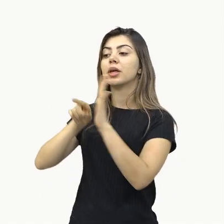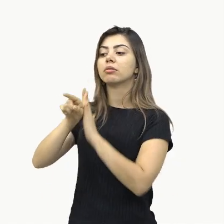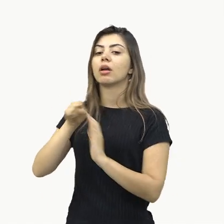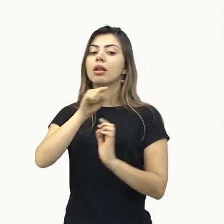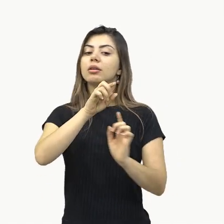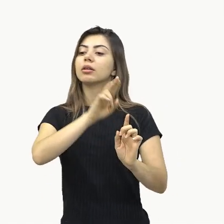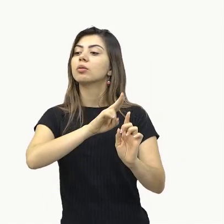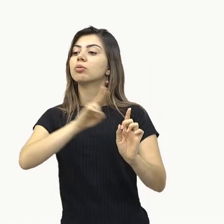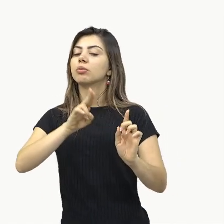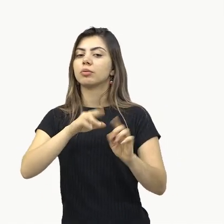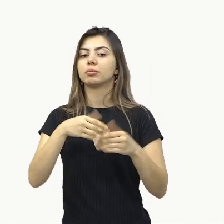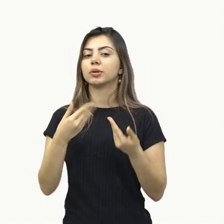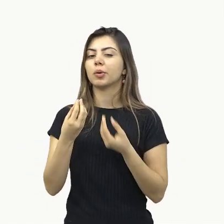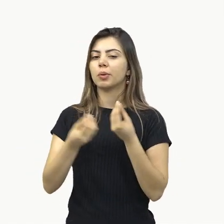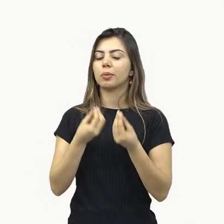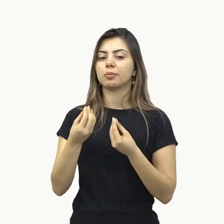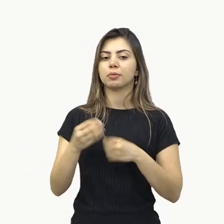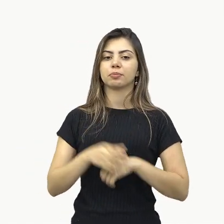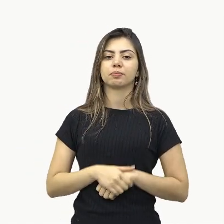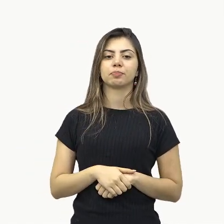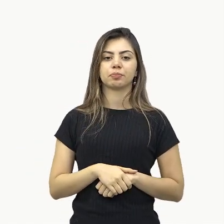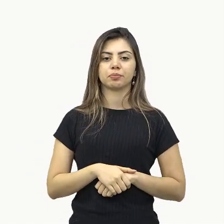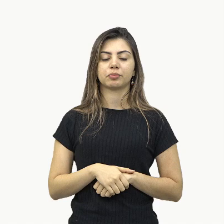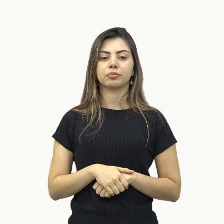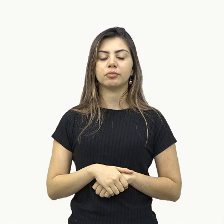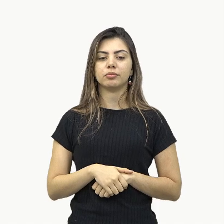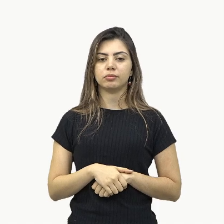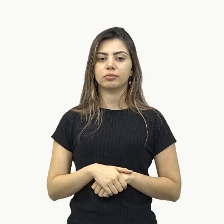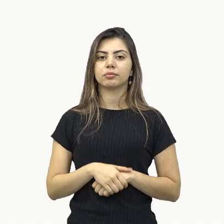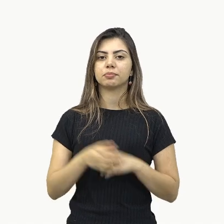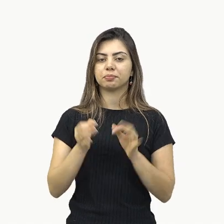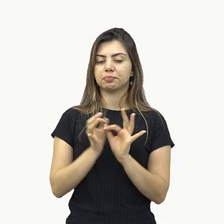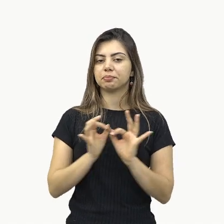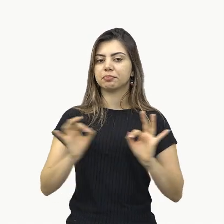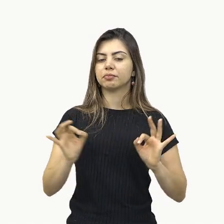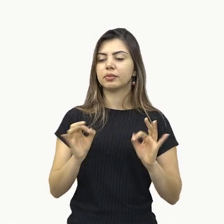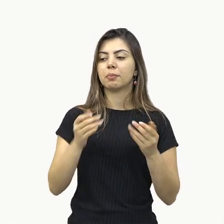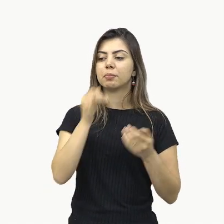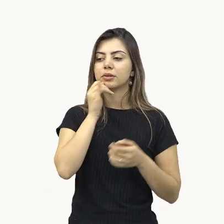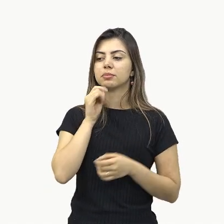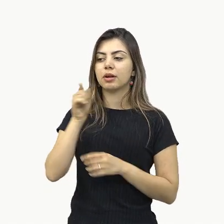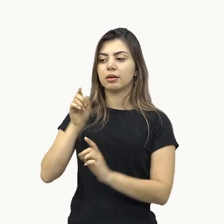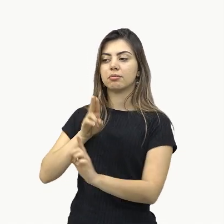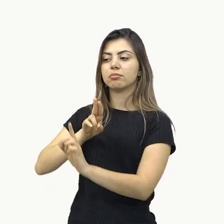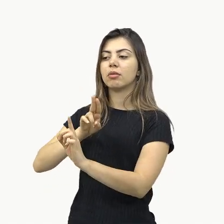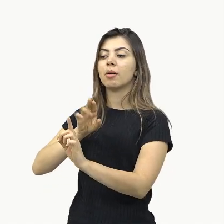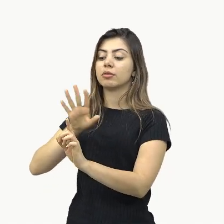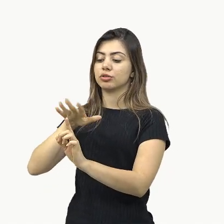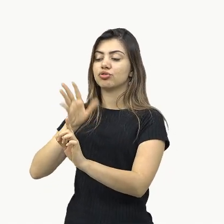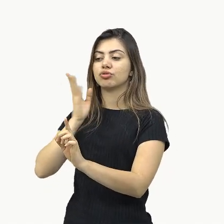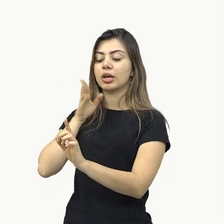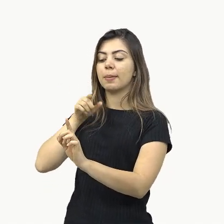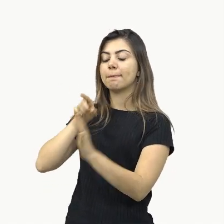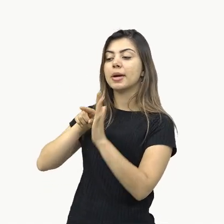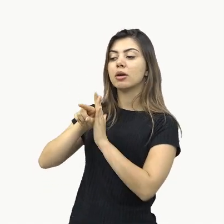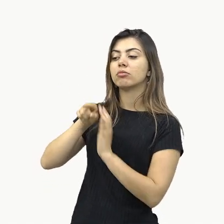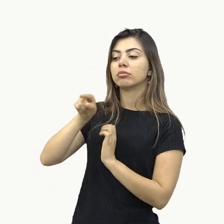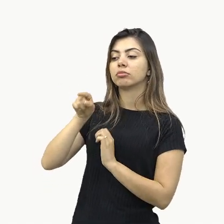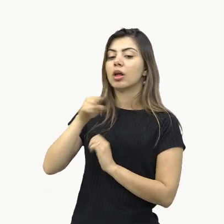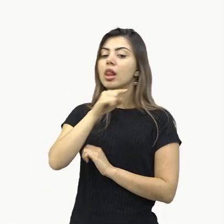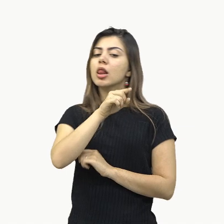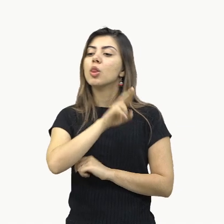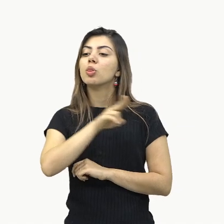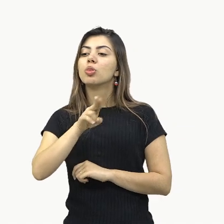para o Solomon, né? Eu estou conversando com o Solomon e eu quero saber qual é o nome daquela outra pessoa. Então eu vou perguntar para saber, né, o nome